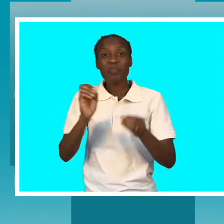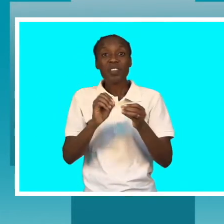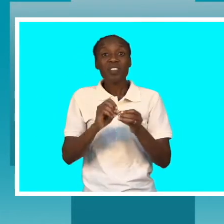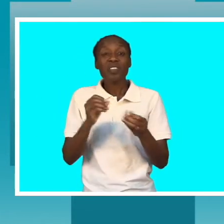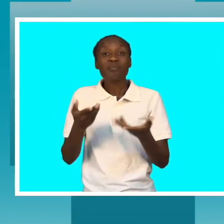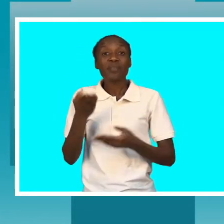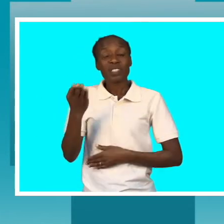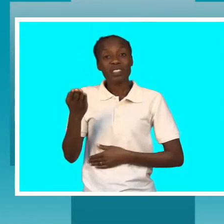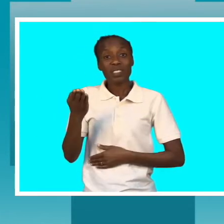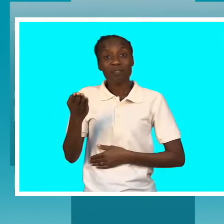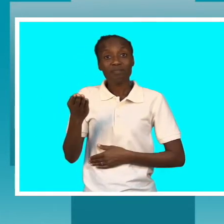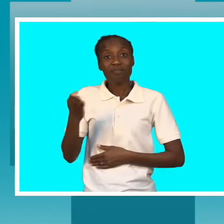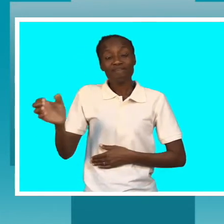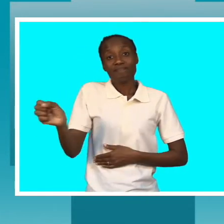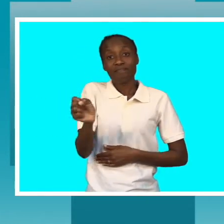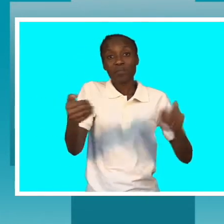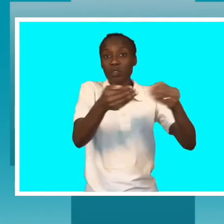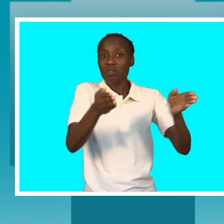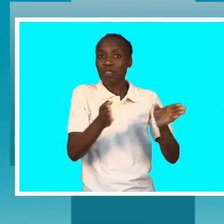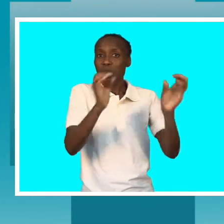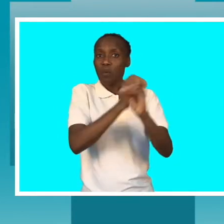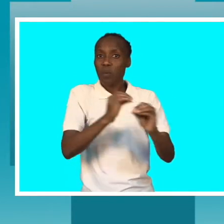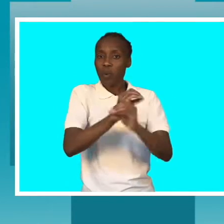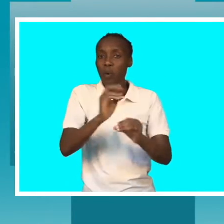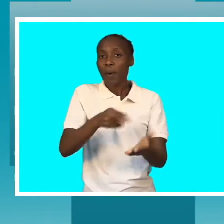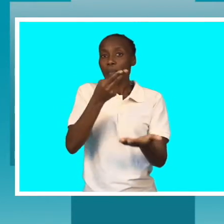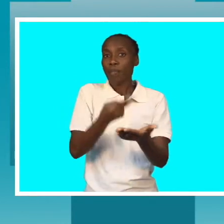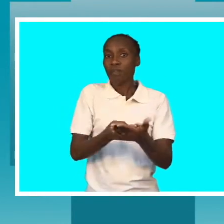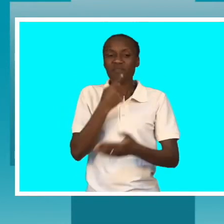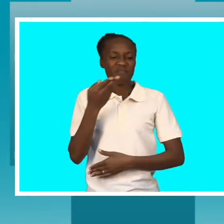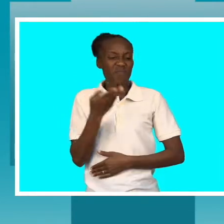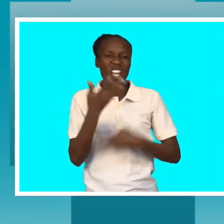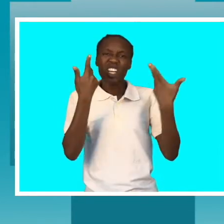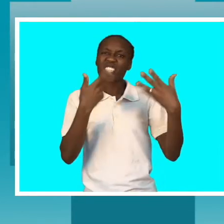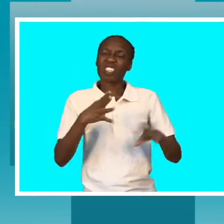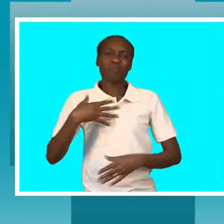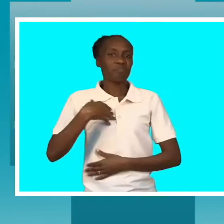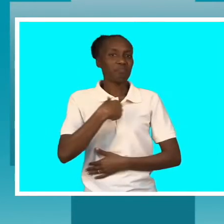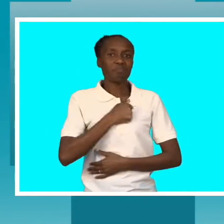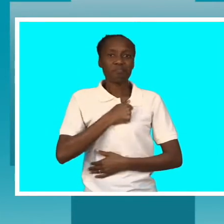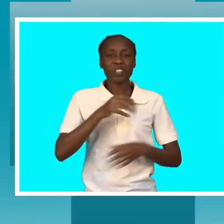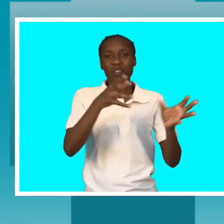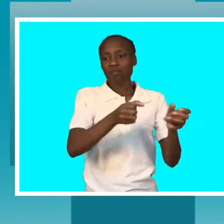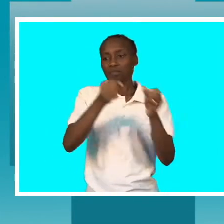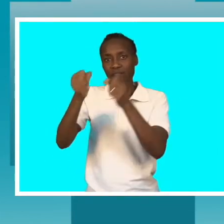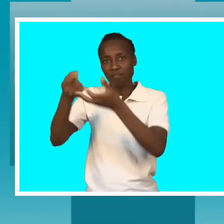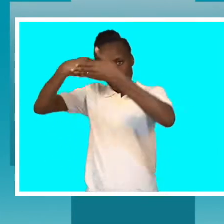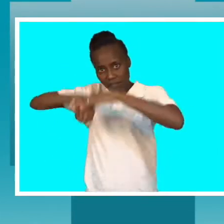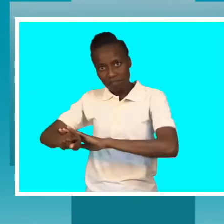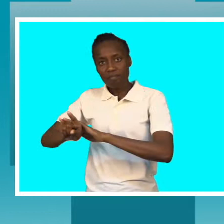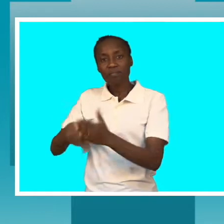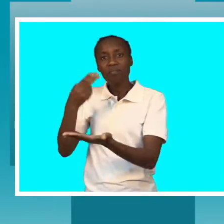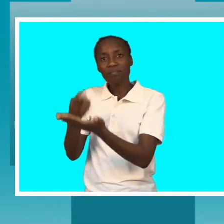internar, e essa, já não existe essa pessoa. Leve para outra casa morta. Na segunda-feira, ele disse, o quê? Fazer inteiro.